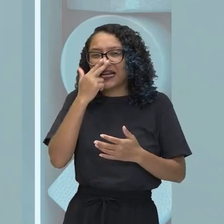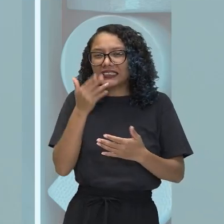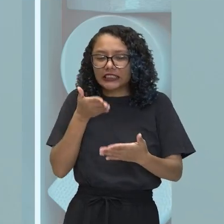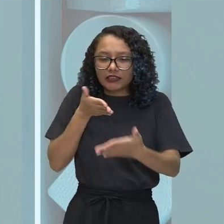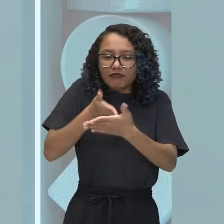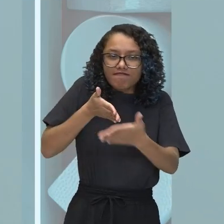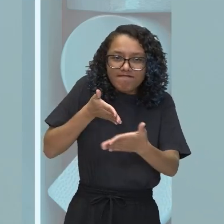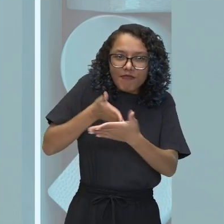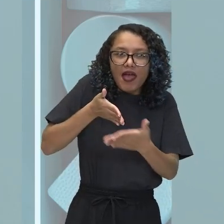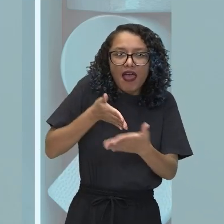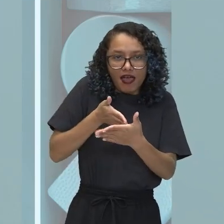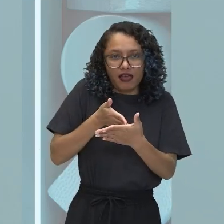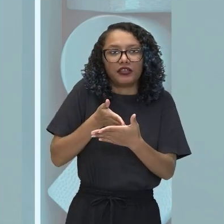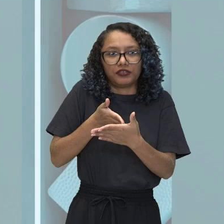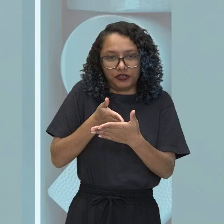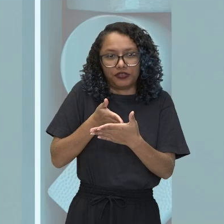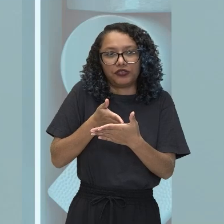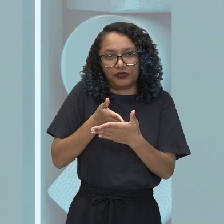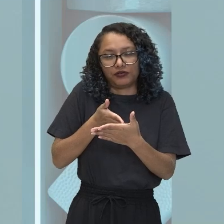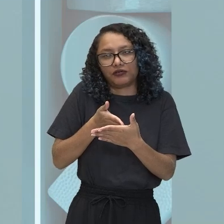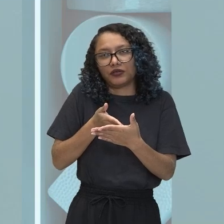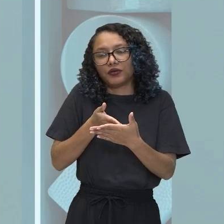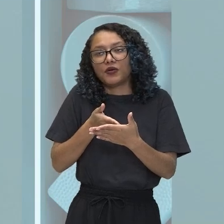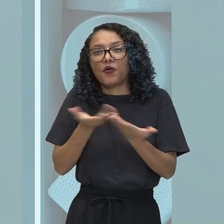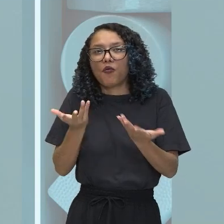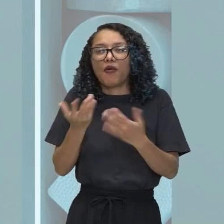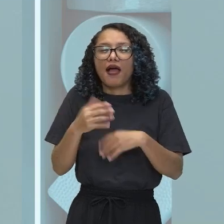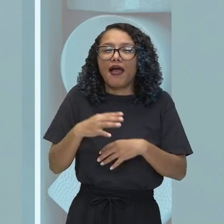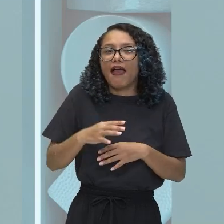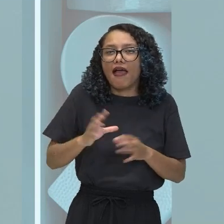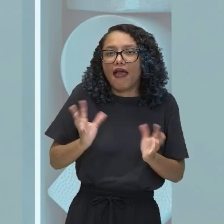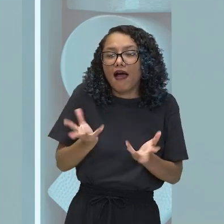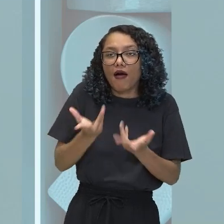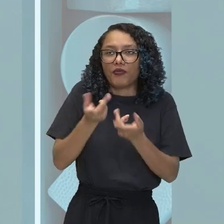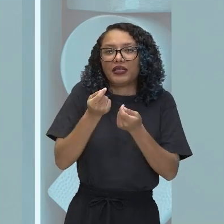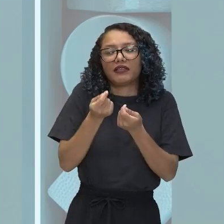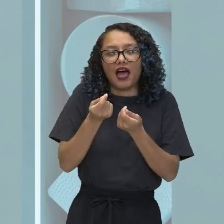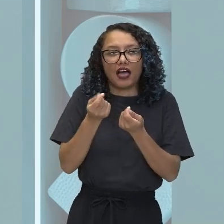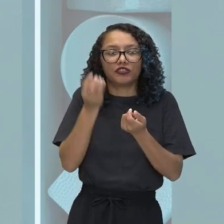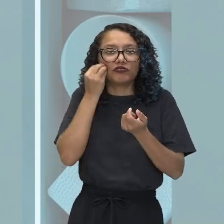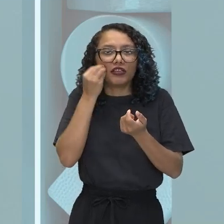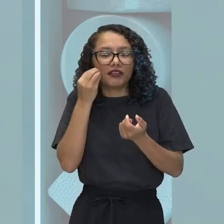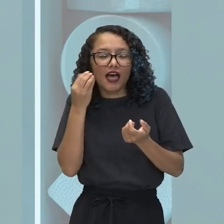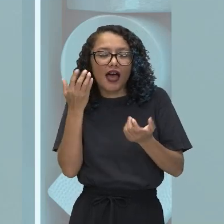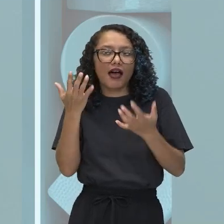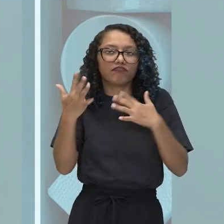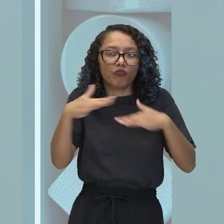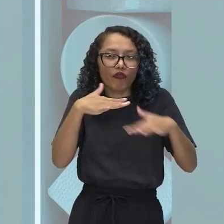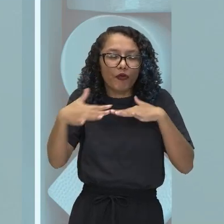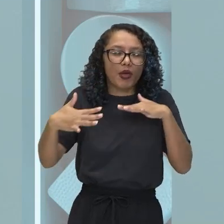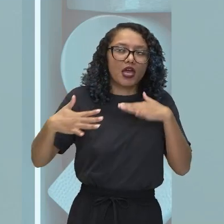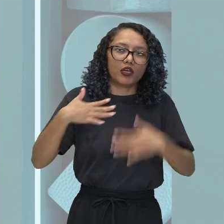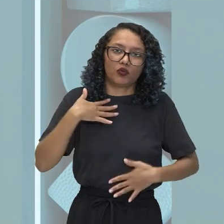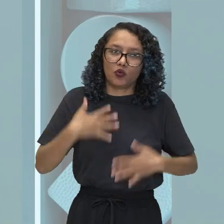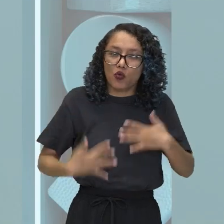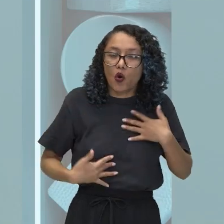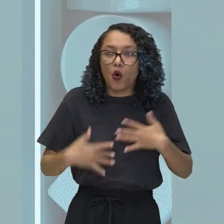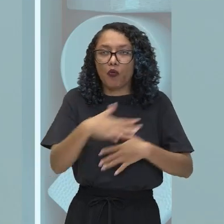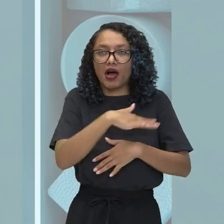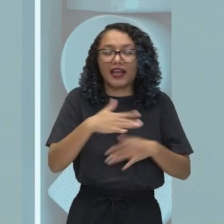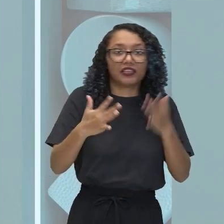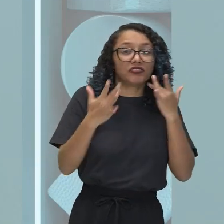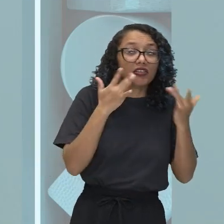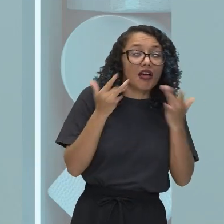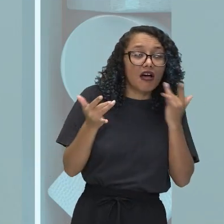mesmo a sua habilidade, talvez artística, de se movimentar, seja teatral, seja da